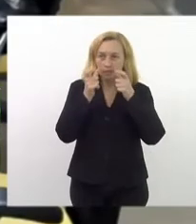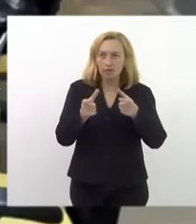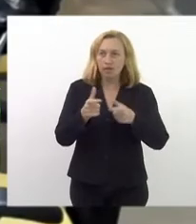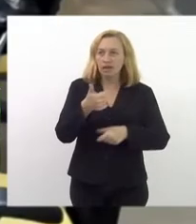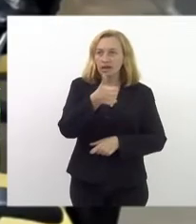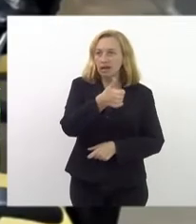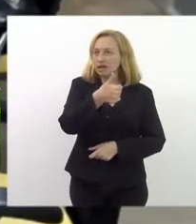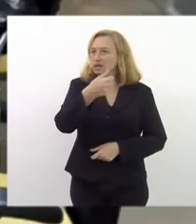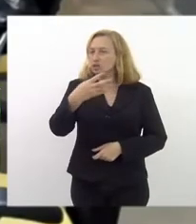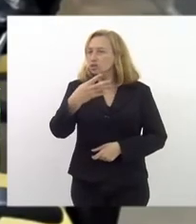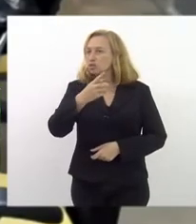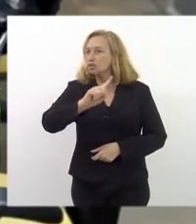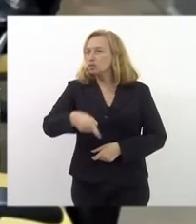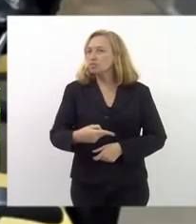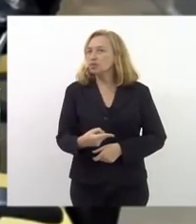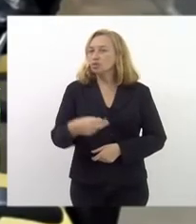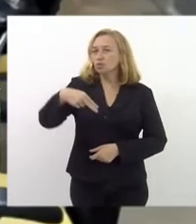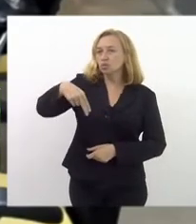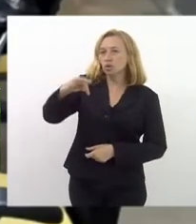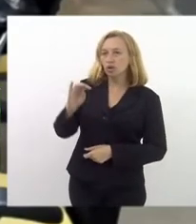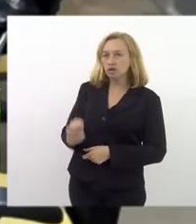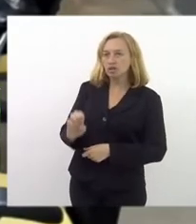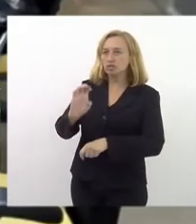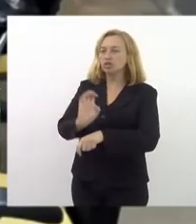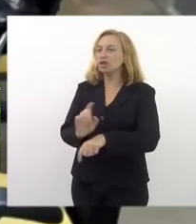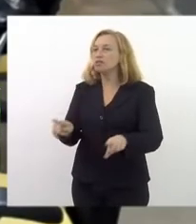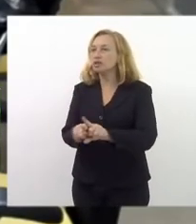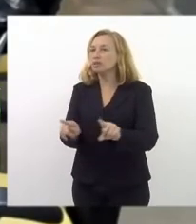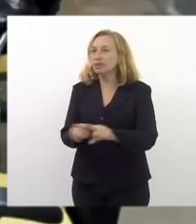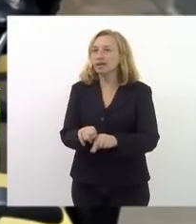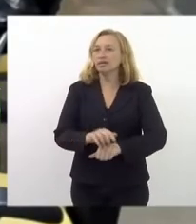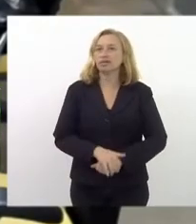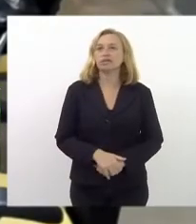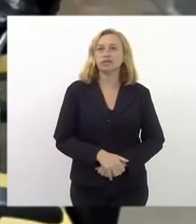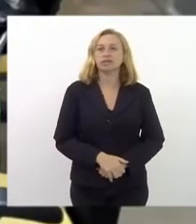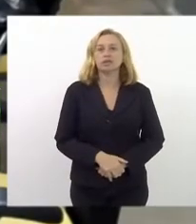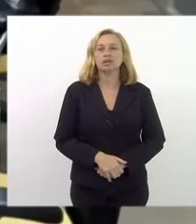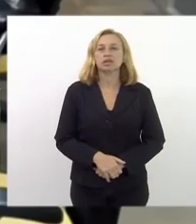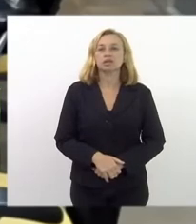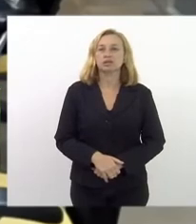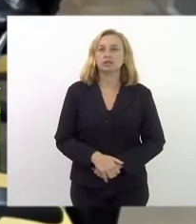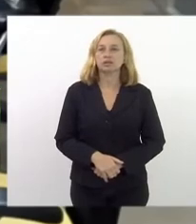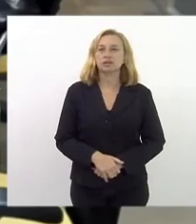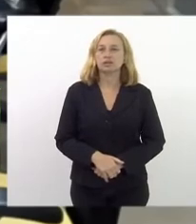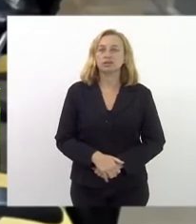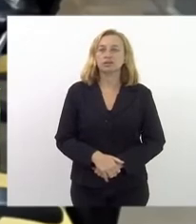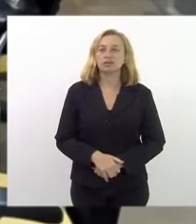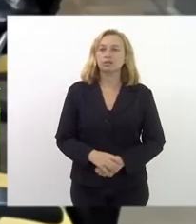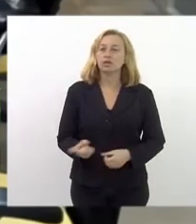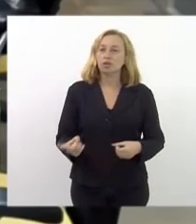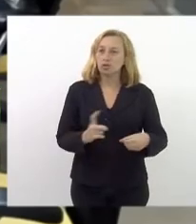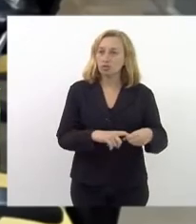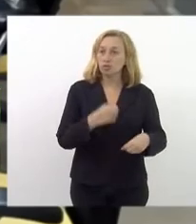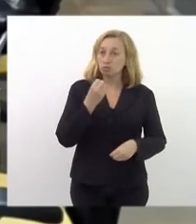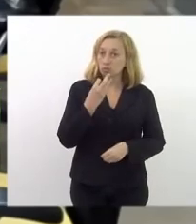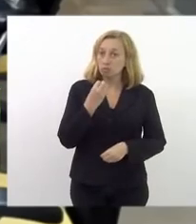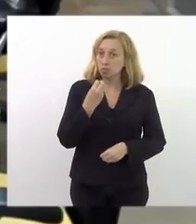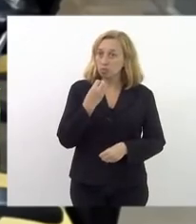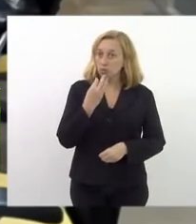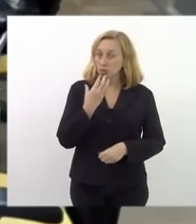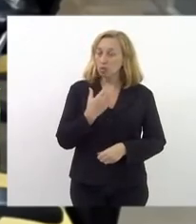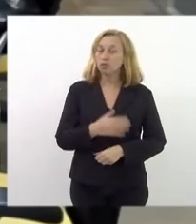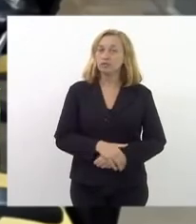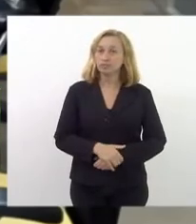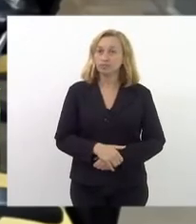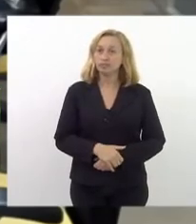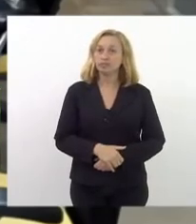mil. Norte do estado também, né? Enfim, é uma recuperação. Médio Paraíba